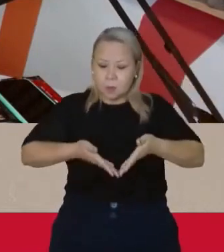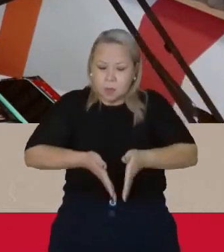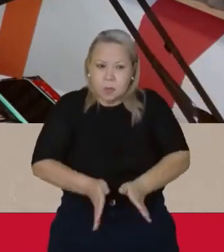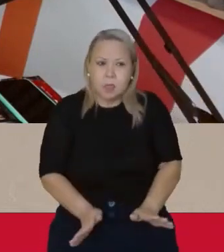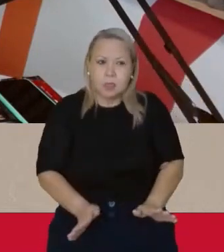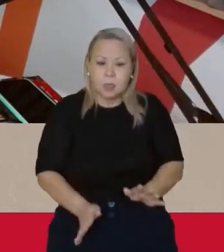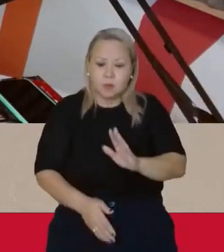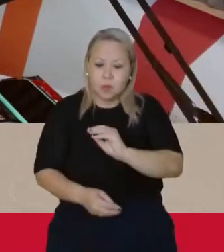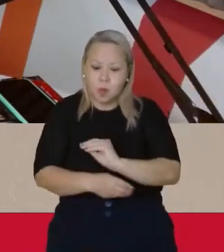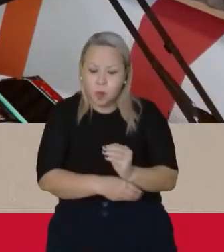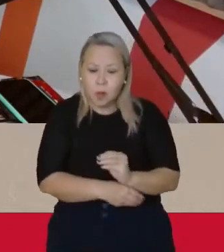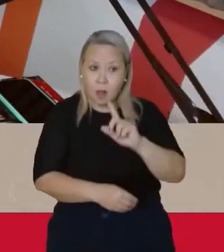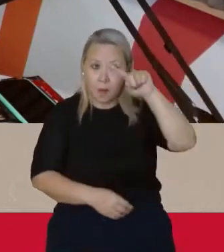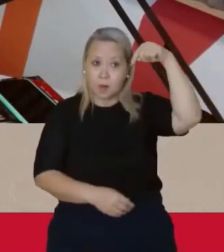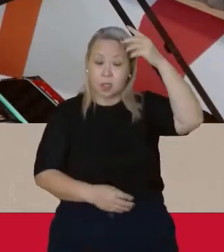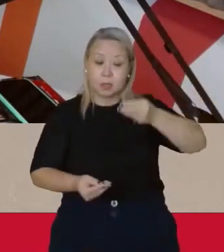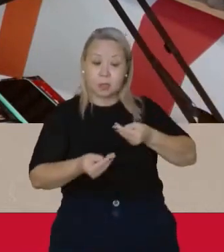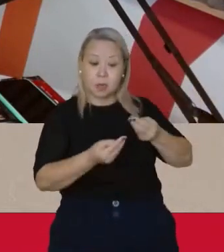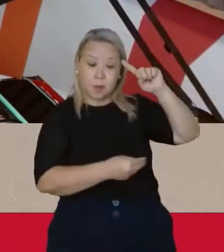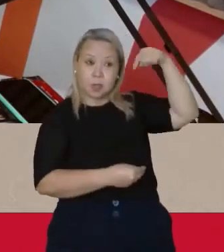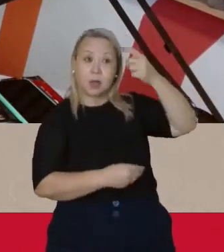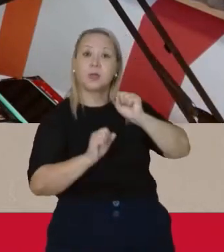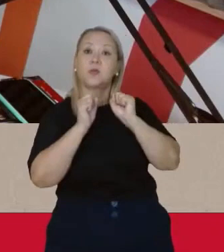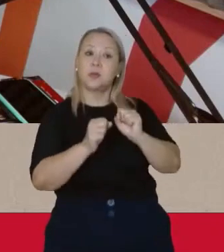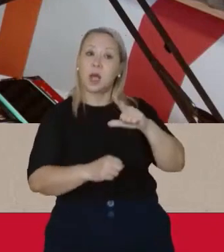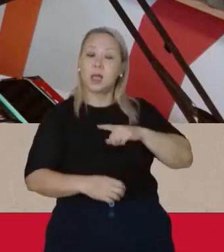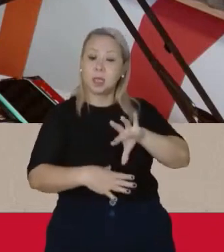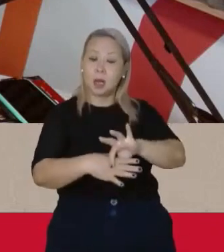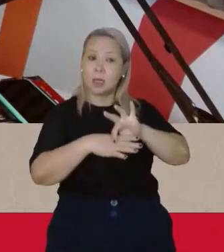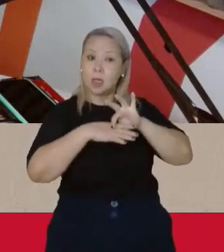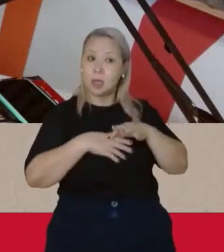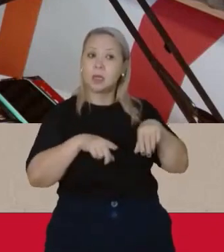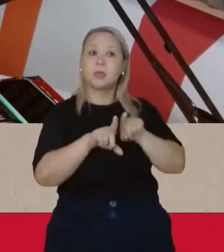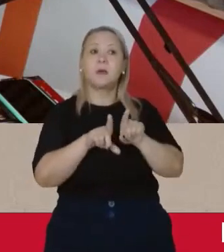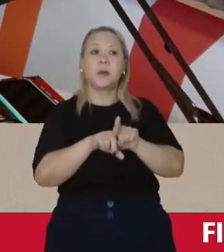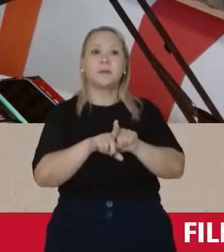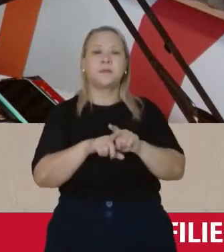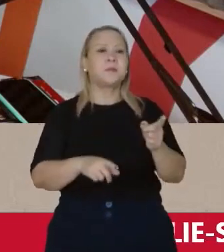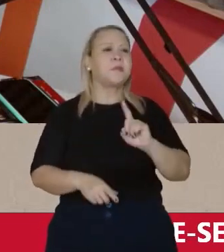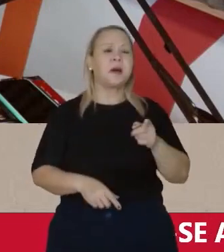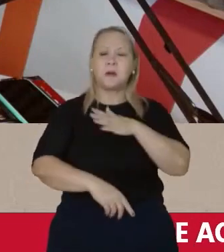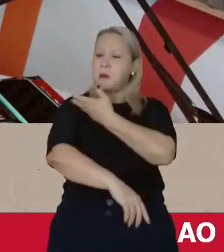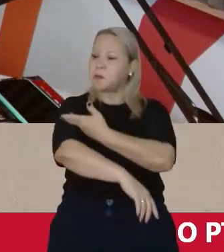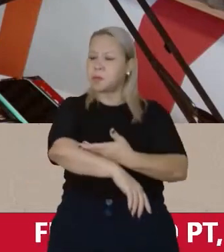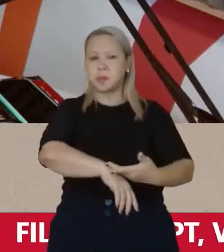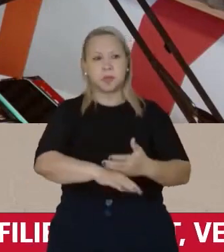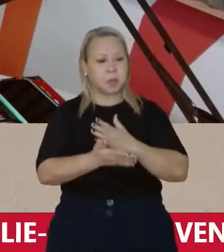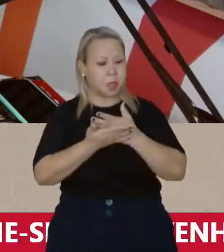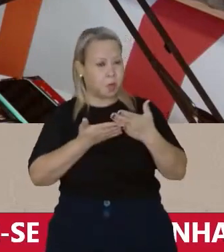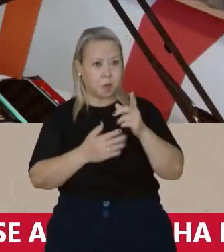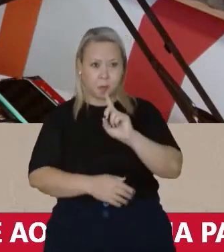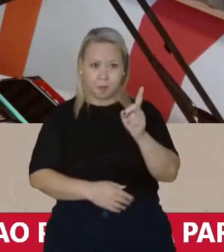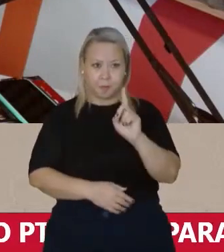eles, entregamos sagrado para que eles pudessem ter liderança também, mas não era um hábito do início.